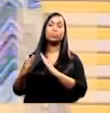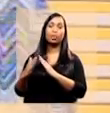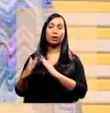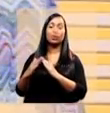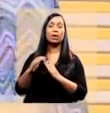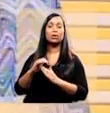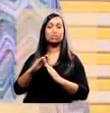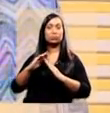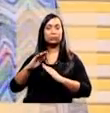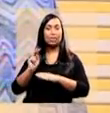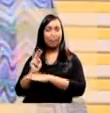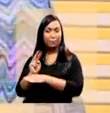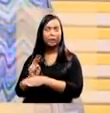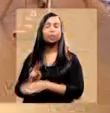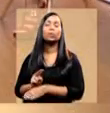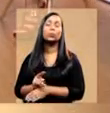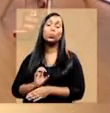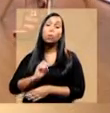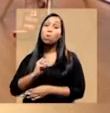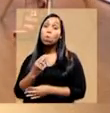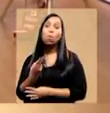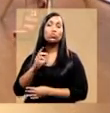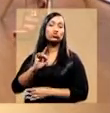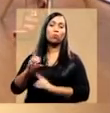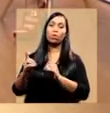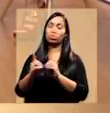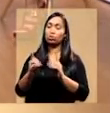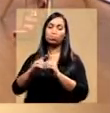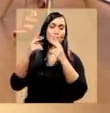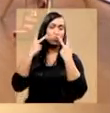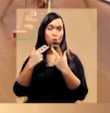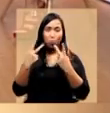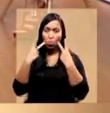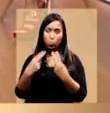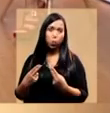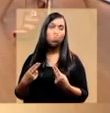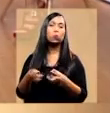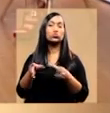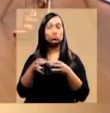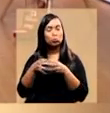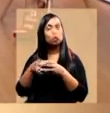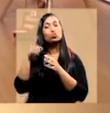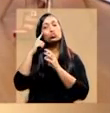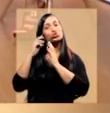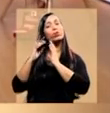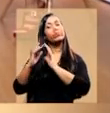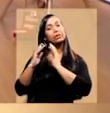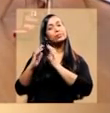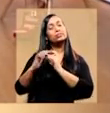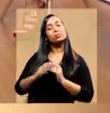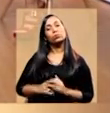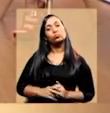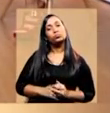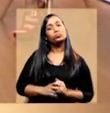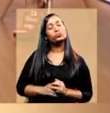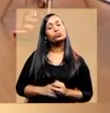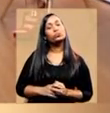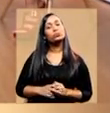para casa-abrigo, ou não, apenas ao atendimento comum lá de grupos de